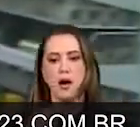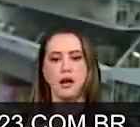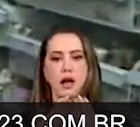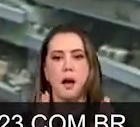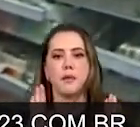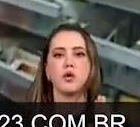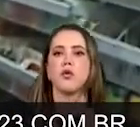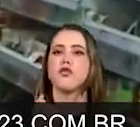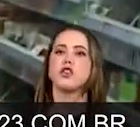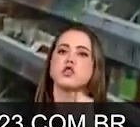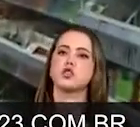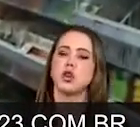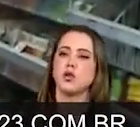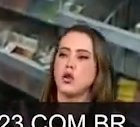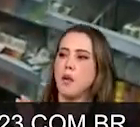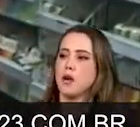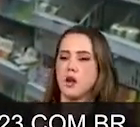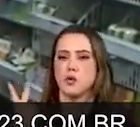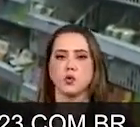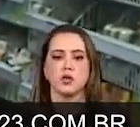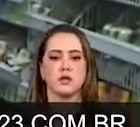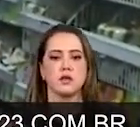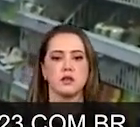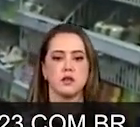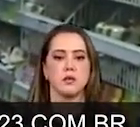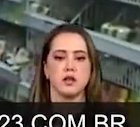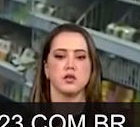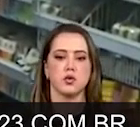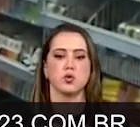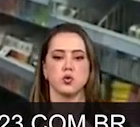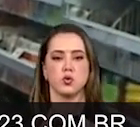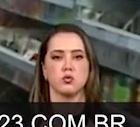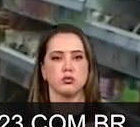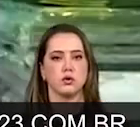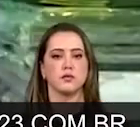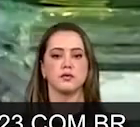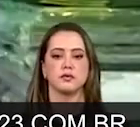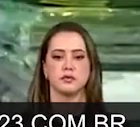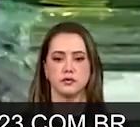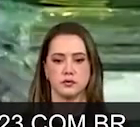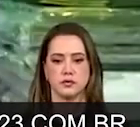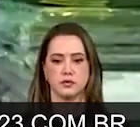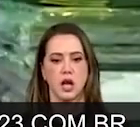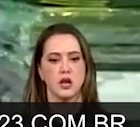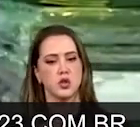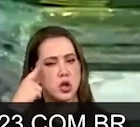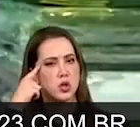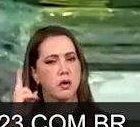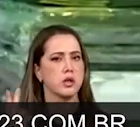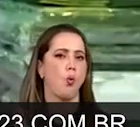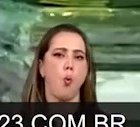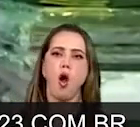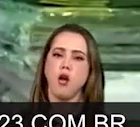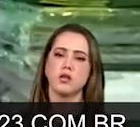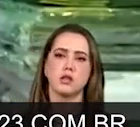20 anos e trouxe a mulher e os dois filhos para ajudarem na expansão do negócio. A gente pensa muito parecido.